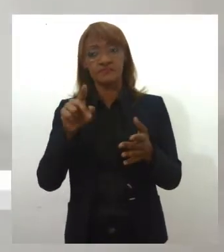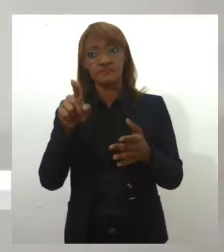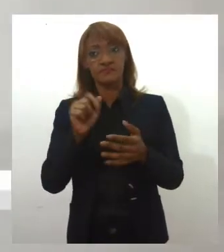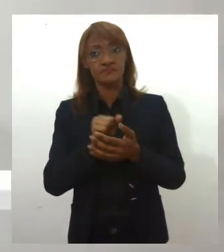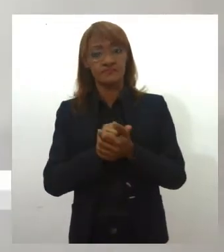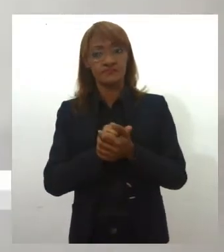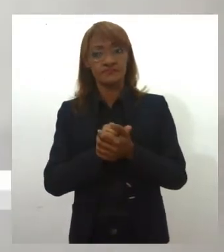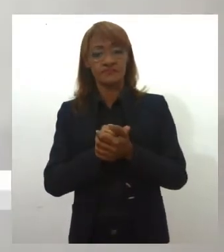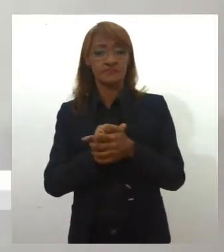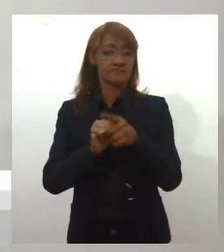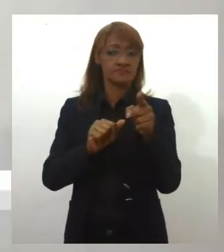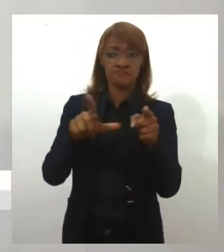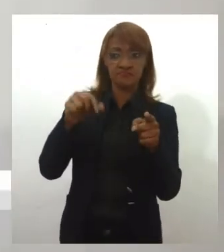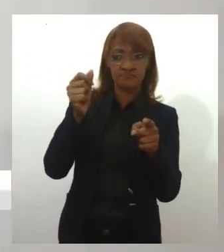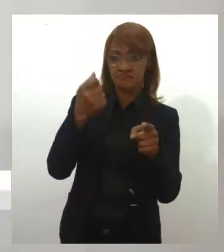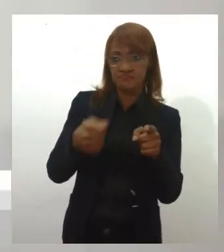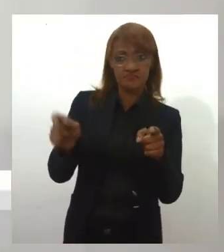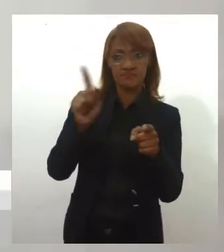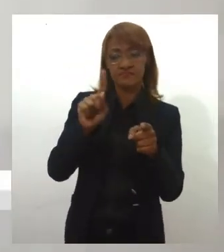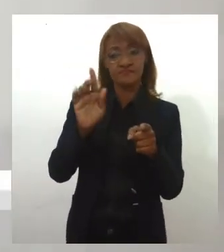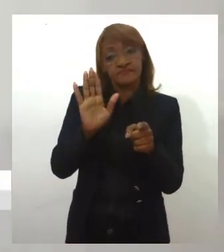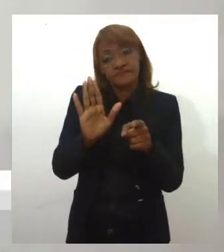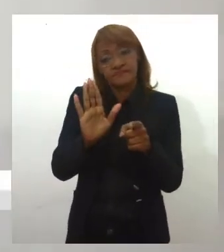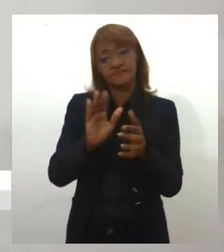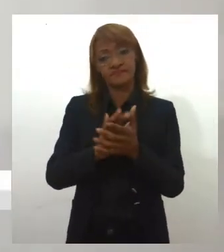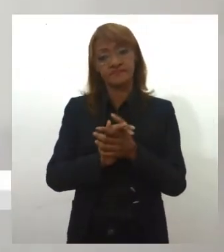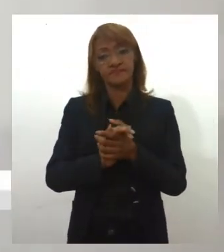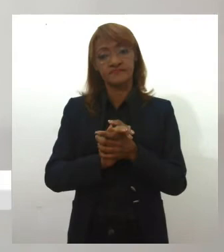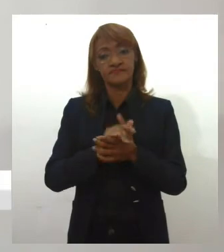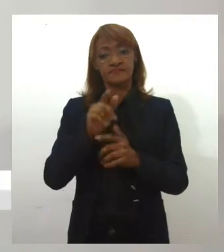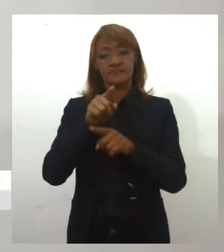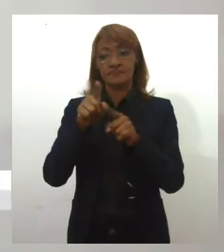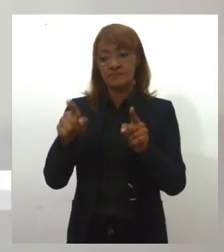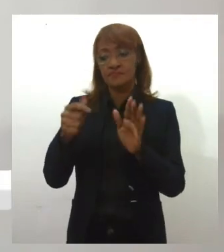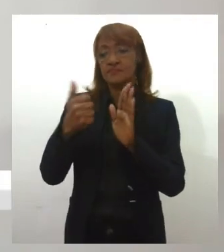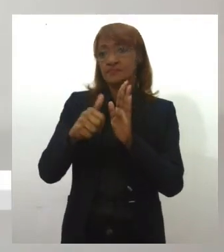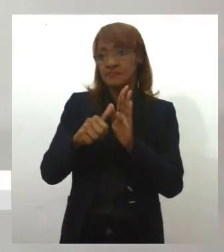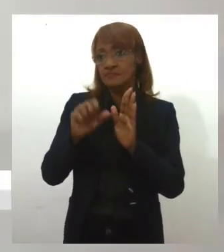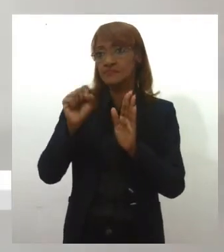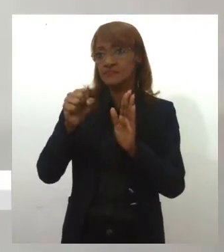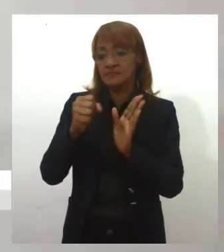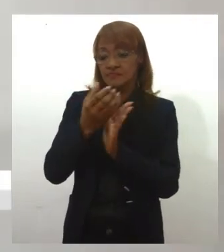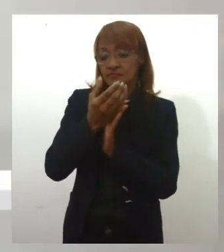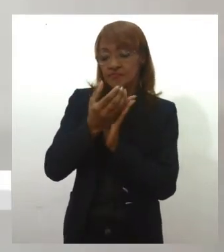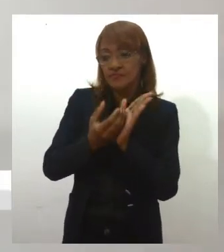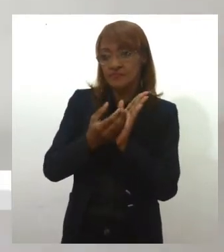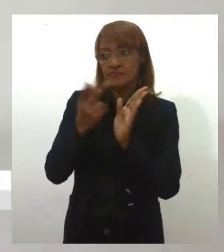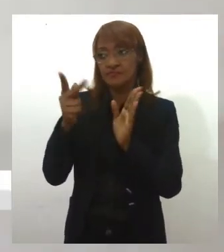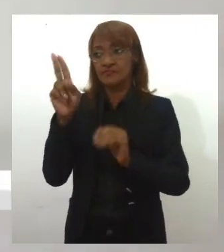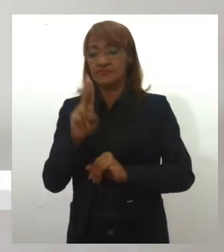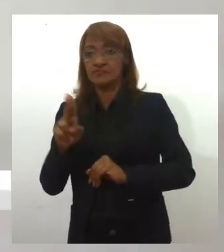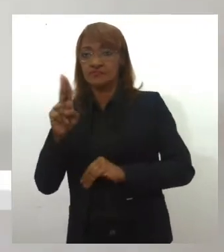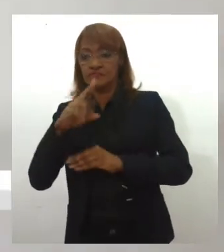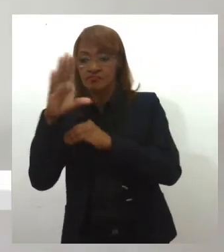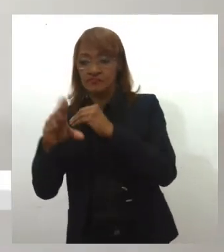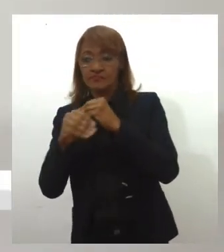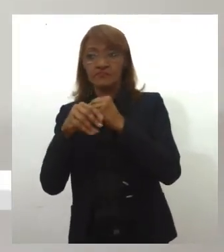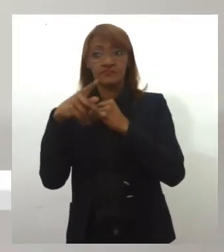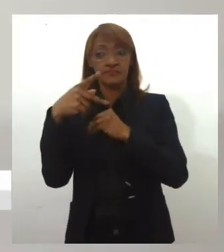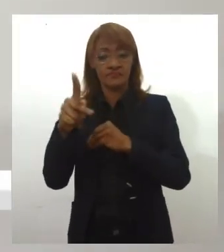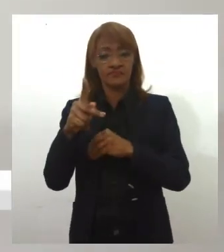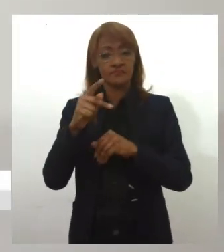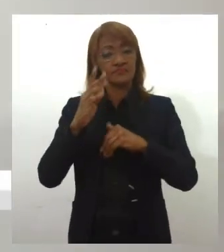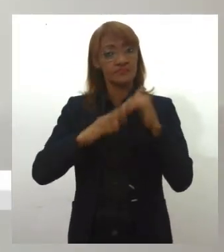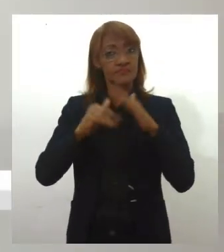não escolherem, não necessariamente precisarão. Vocês precisam analisar se o currículo da universidade vai te agregar algo. Porque em